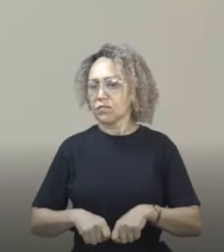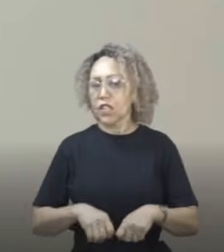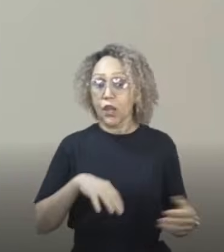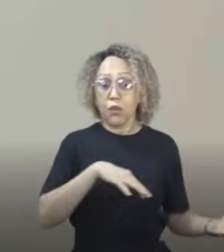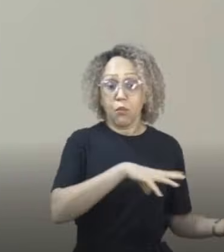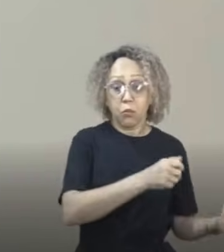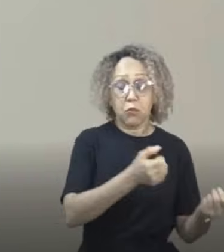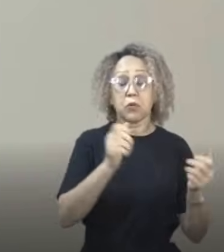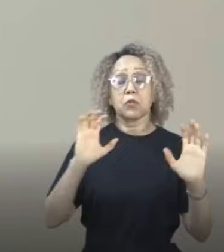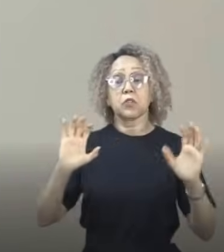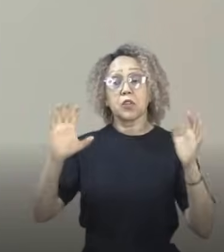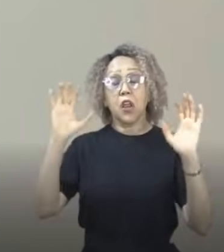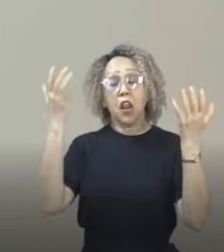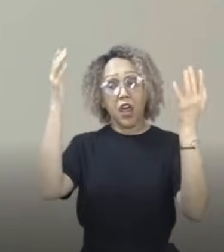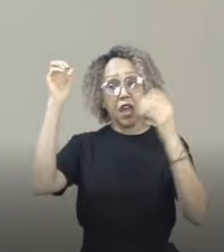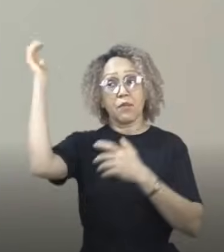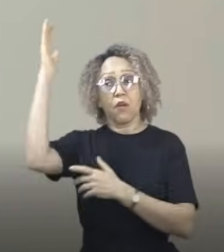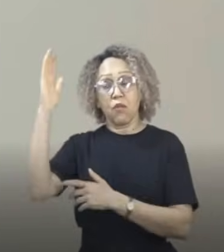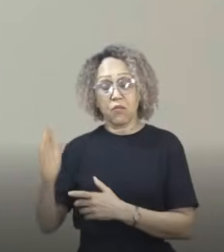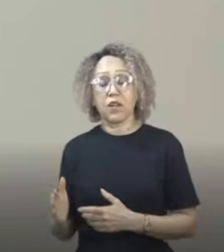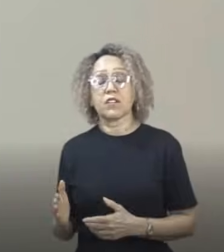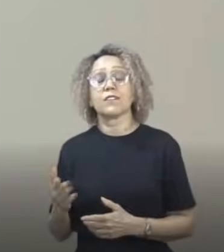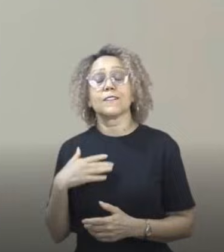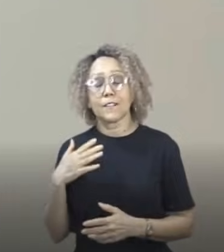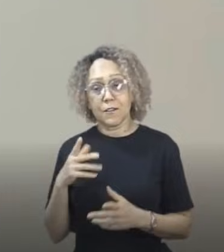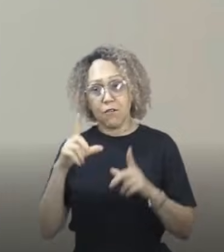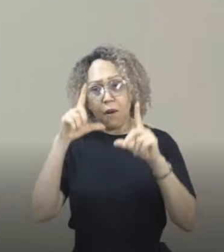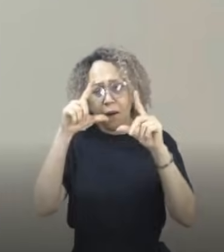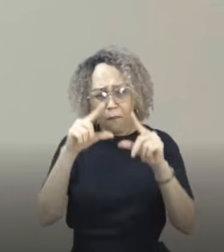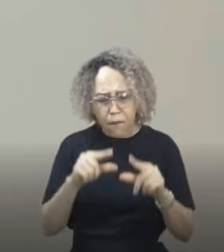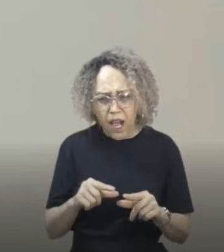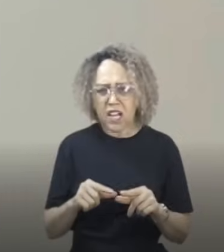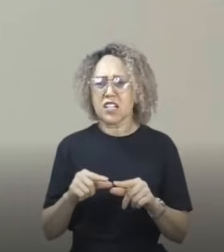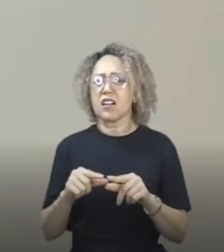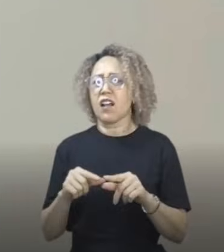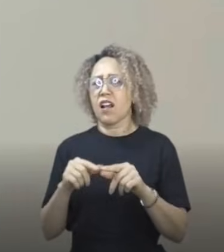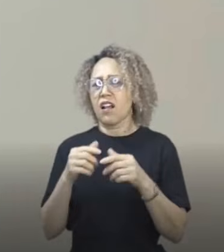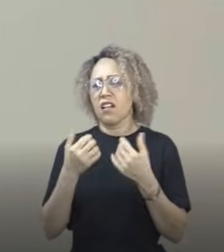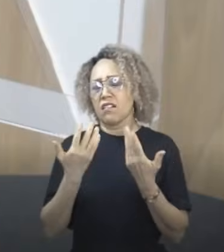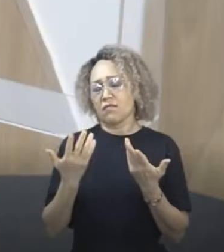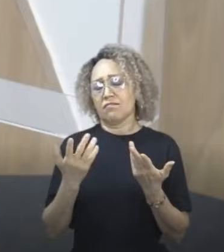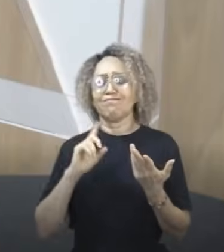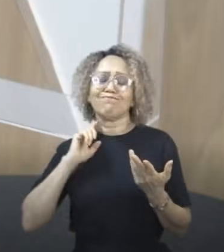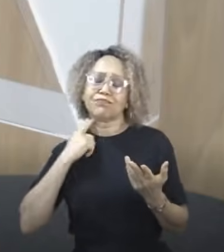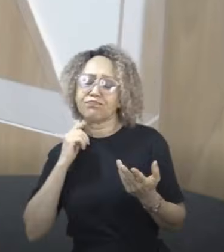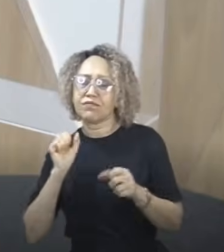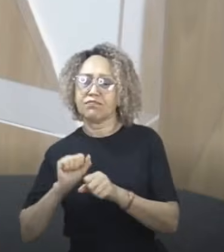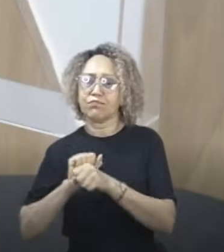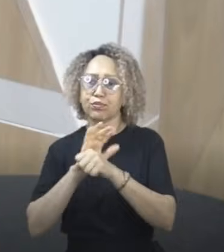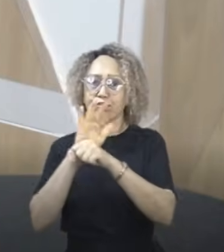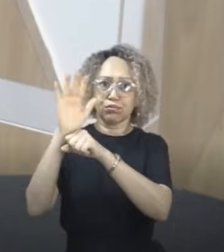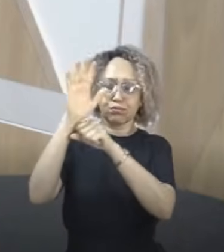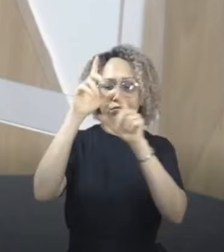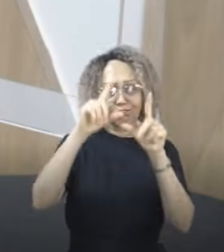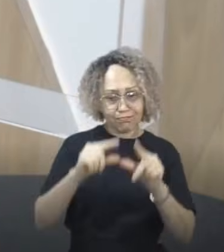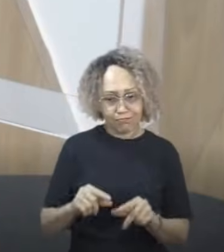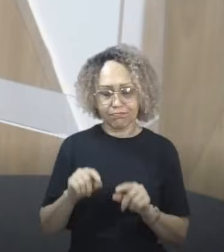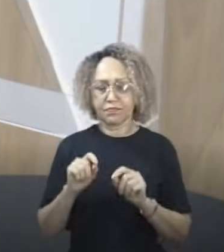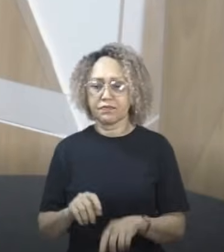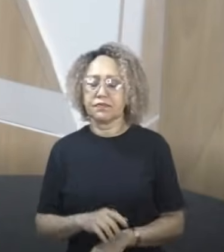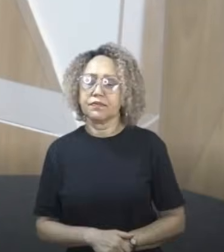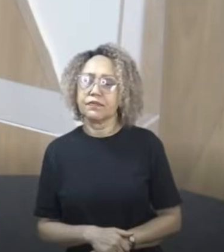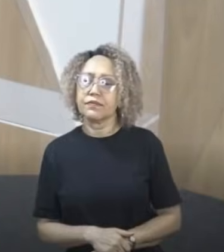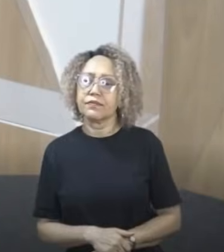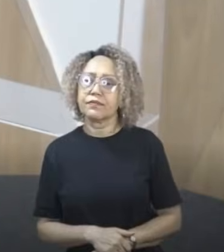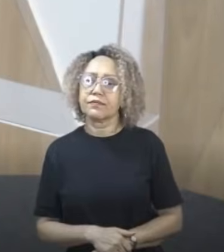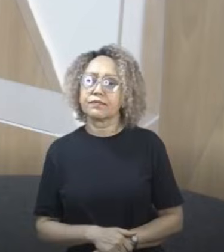com autoridade fazendo esse debate e chamando a responsabilidade dos outros países. E, deputado